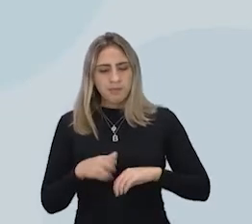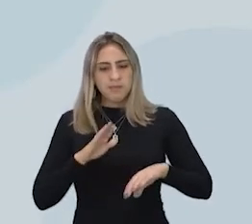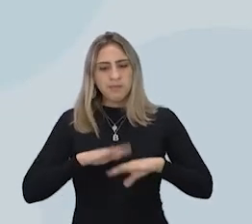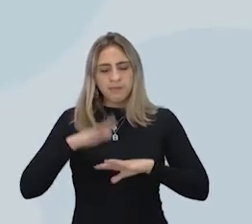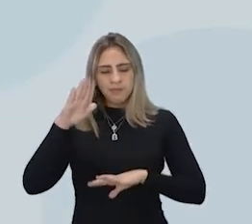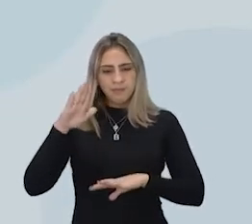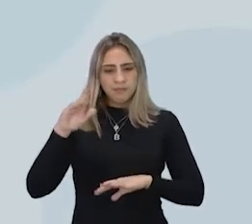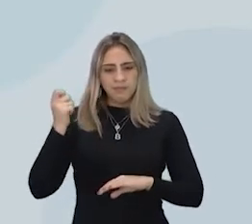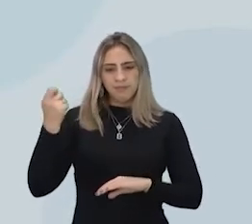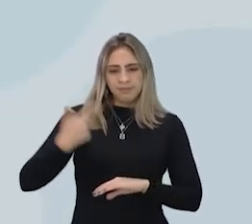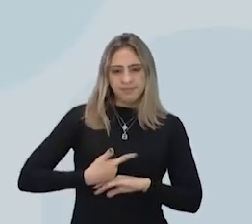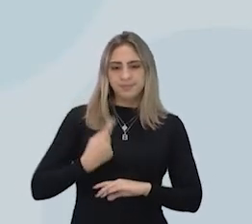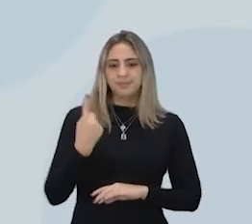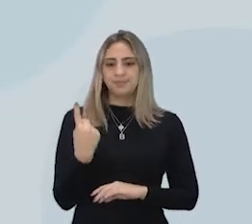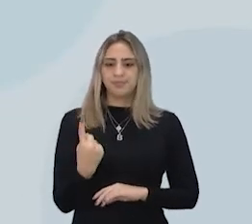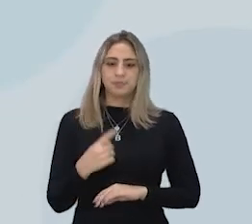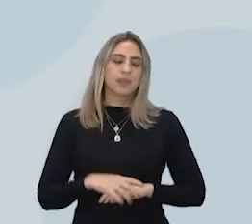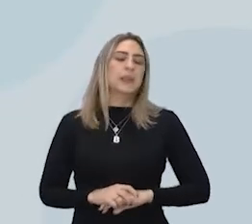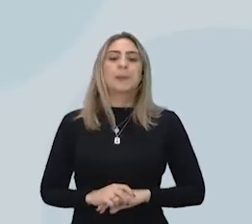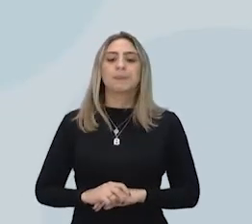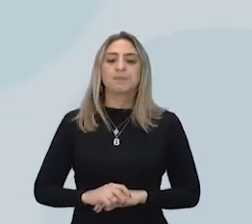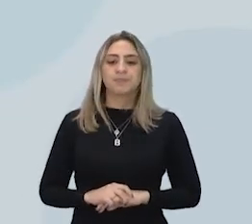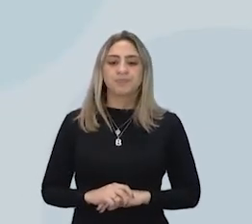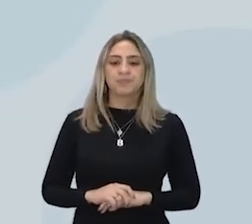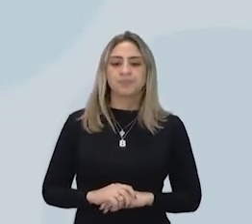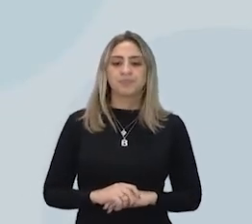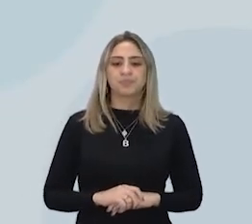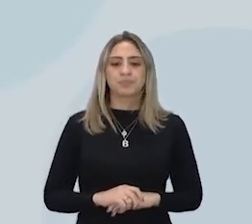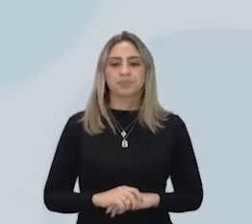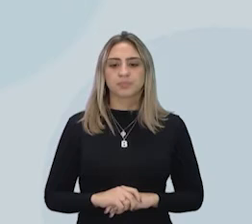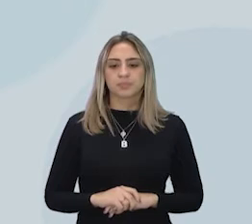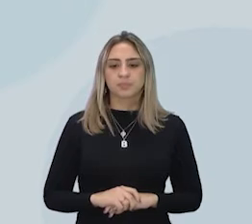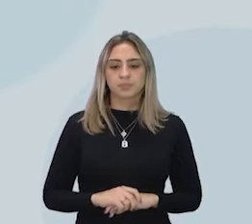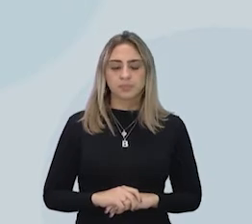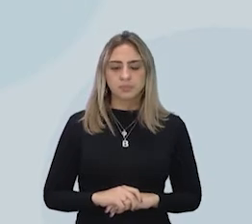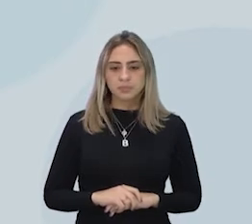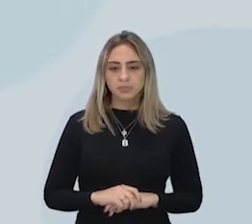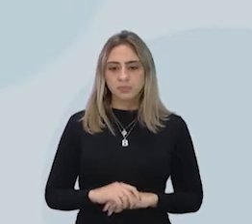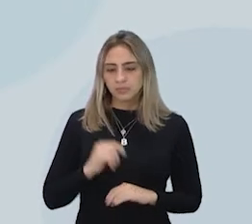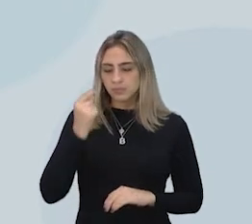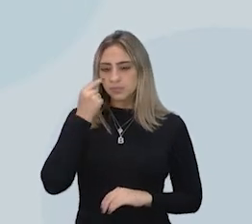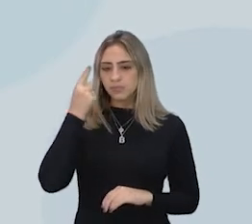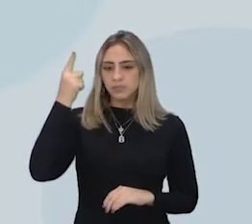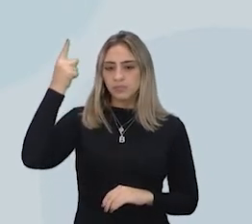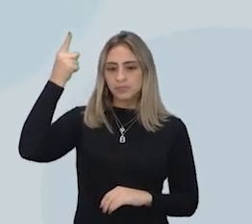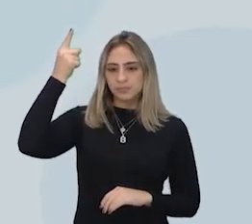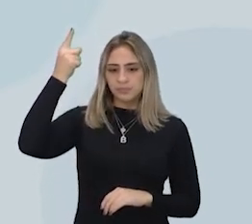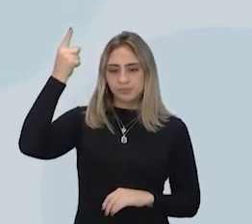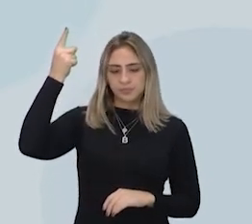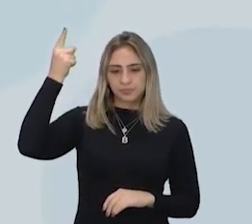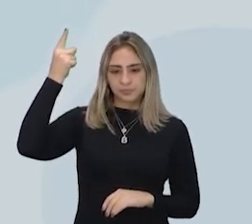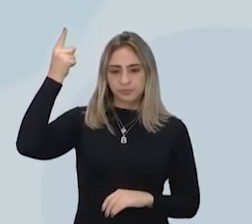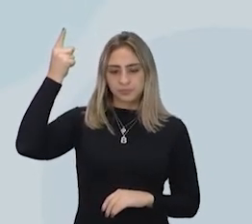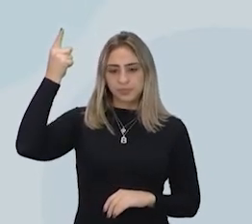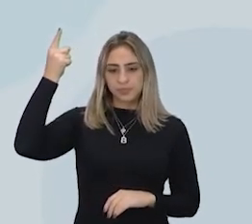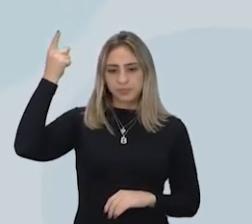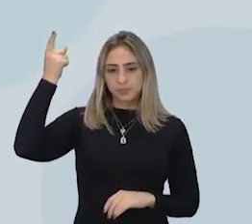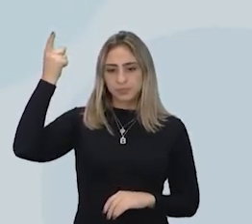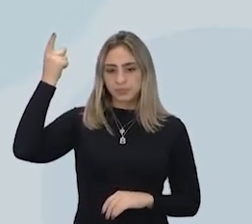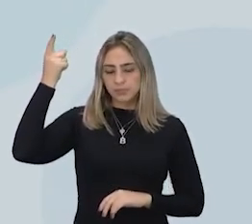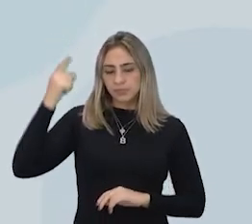1, ou vai ser um gráfico assim, né, que a gente chama de decrescente, se a base aqui, pessoal, a gente vai falar melhor